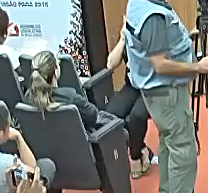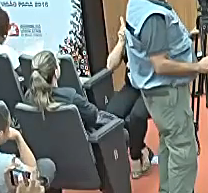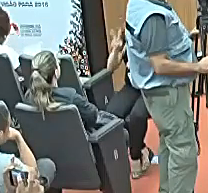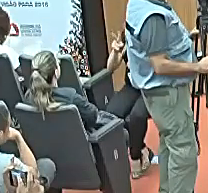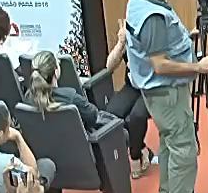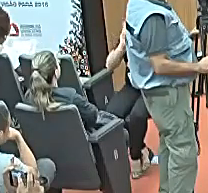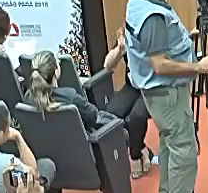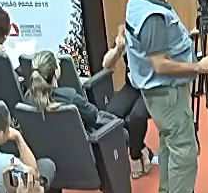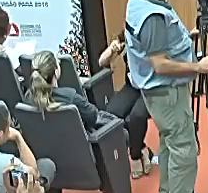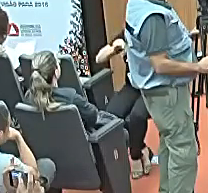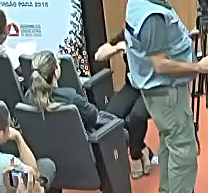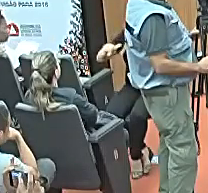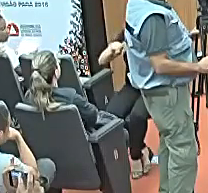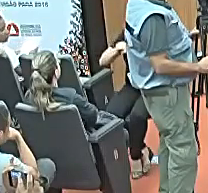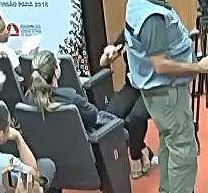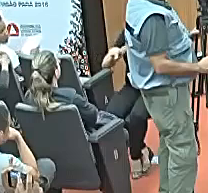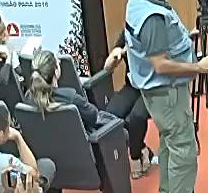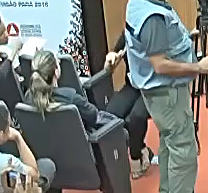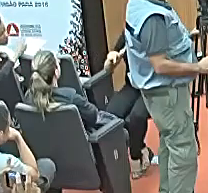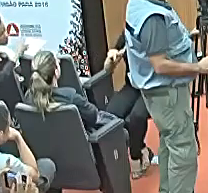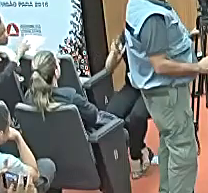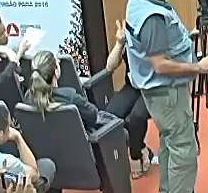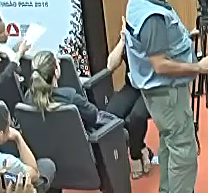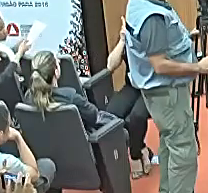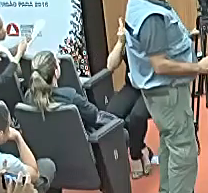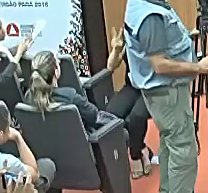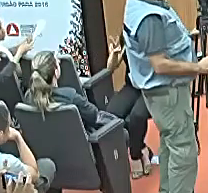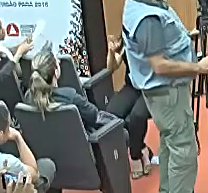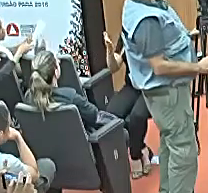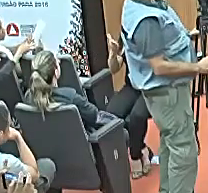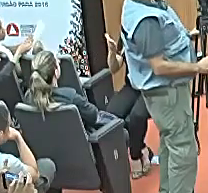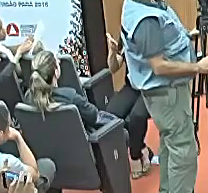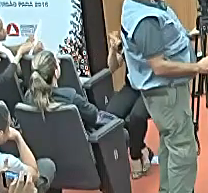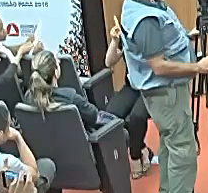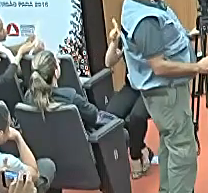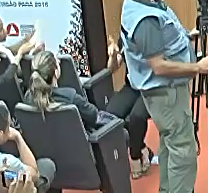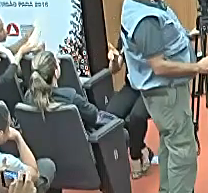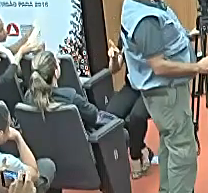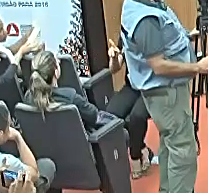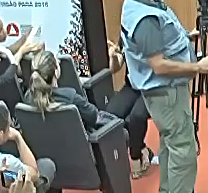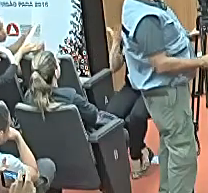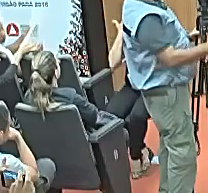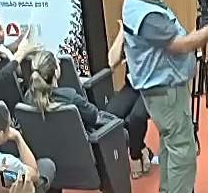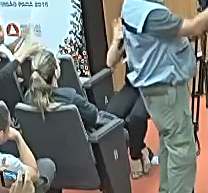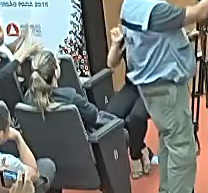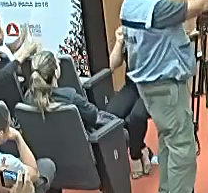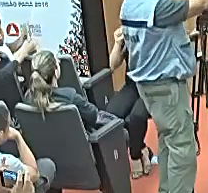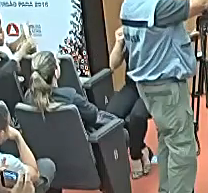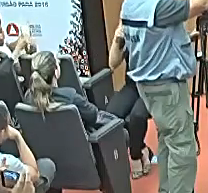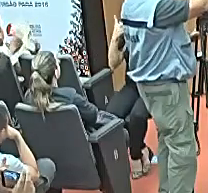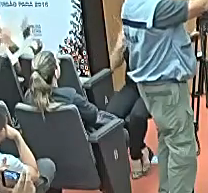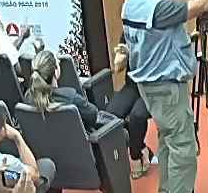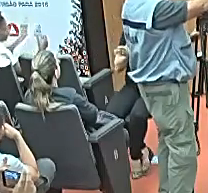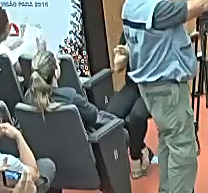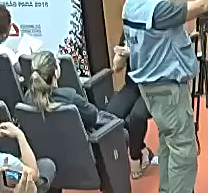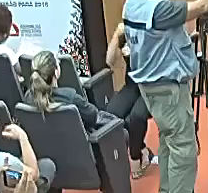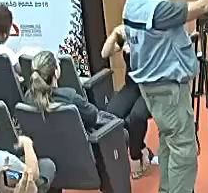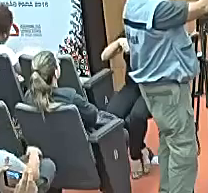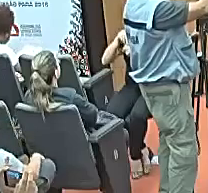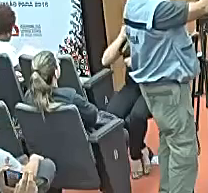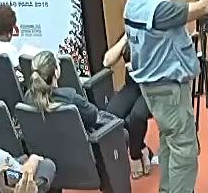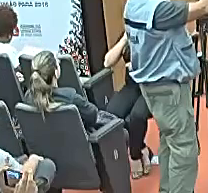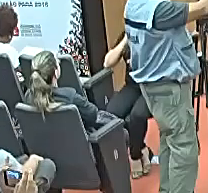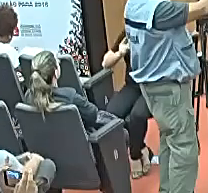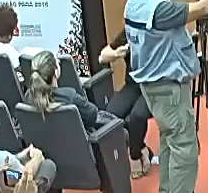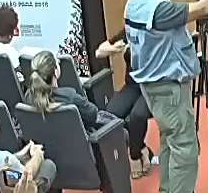trabalhei nisso tinha a menor noção da realidade de minas gerais principalmente das finanças públicas das